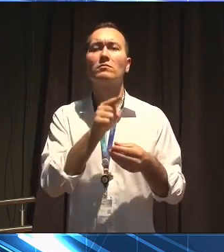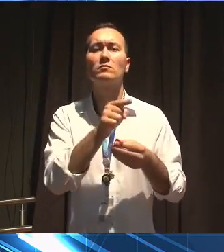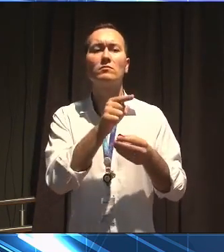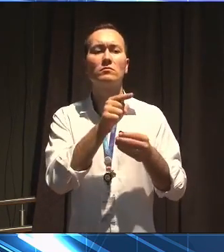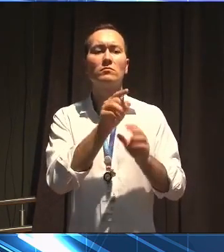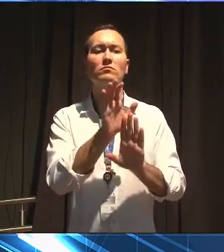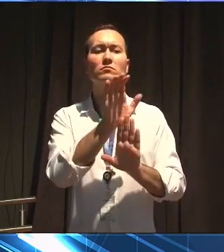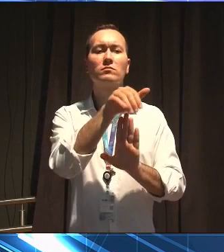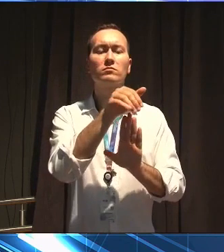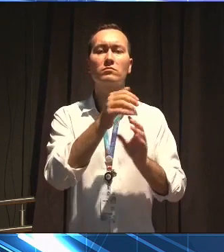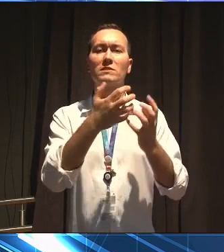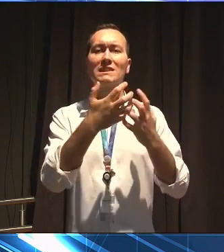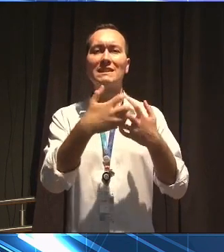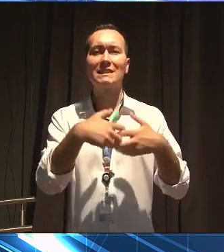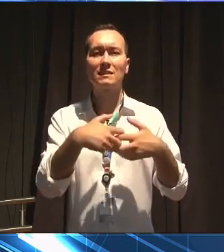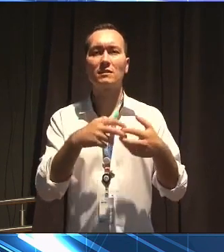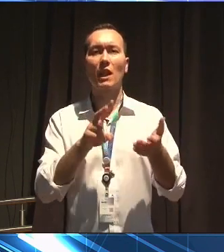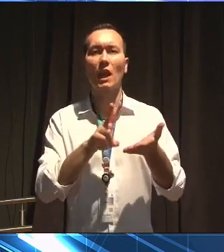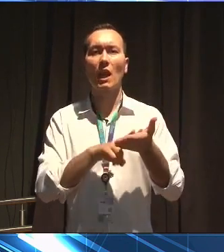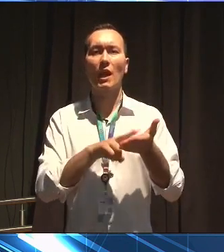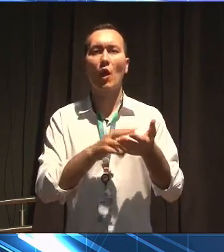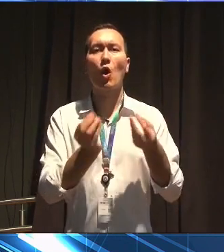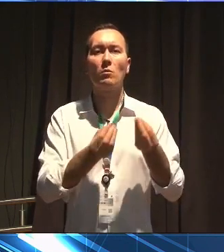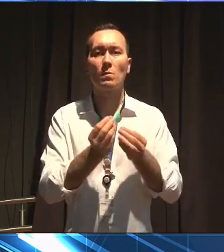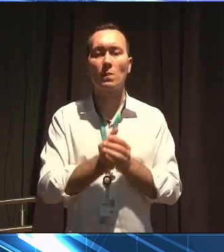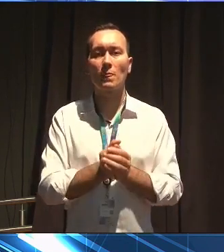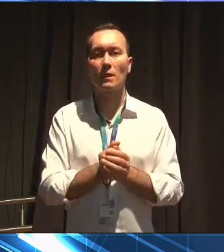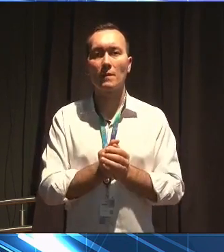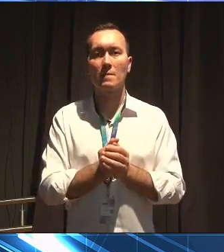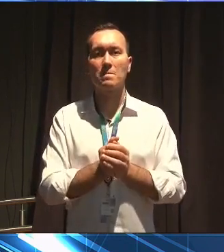tá? Isso é como funciona no browser. No contexto de autenticação